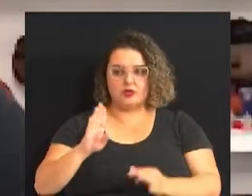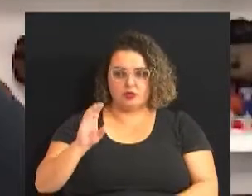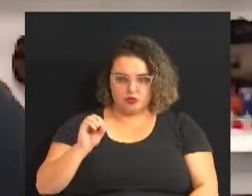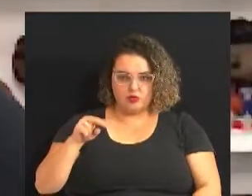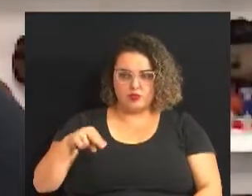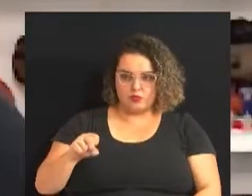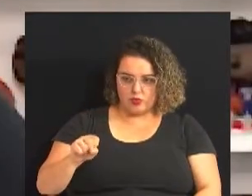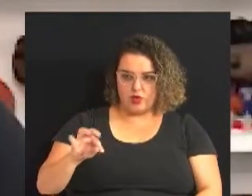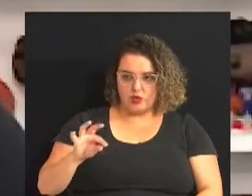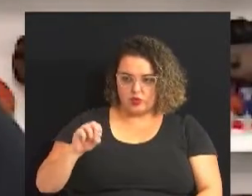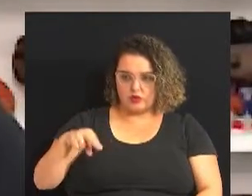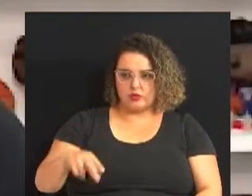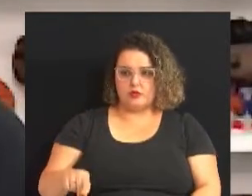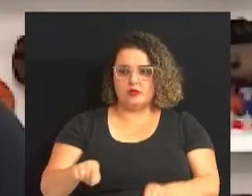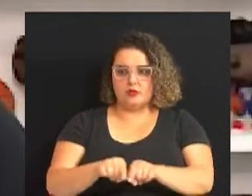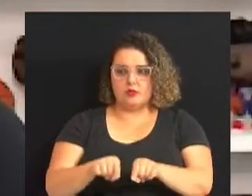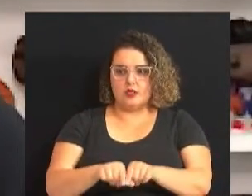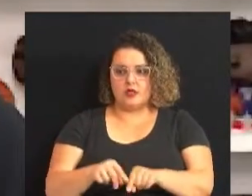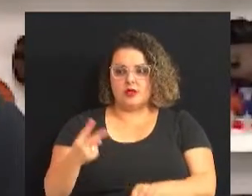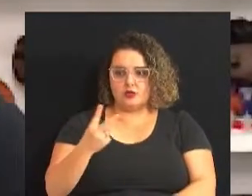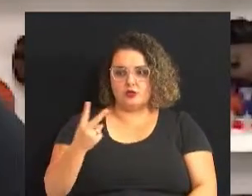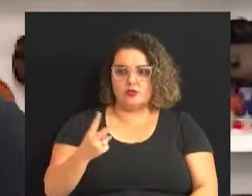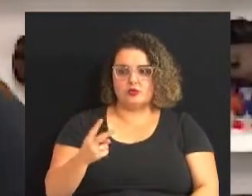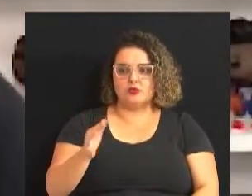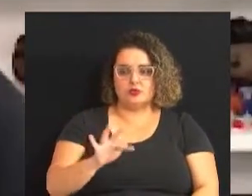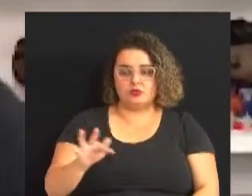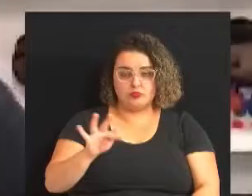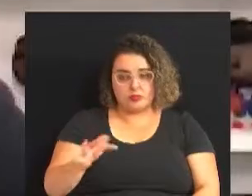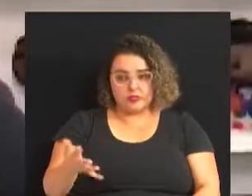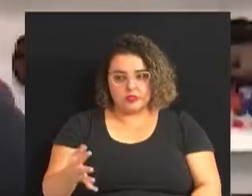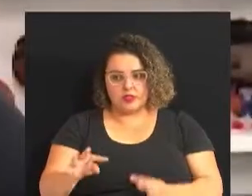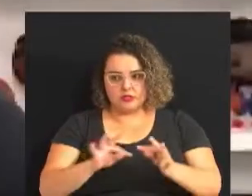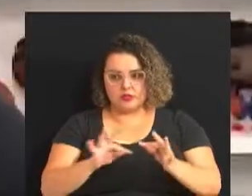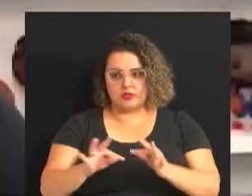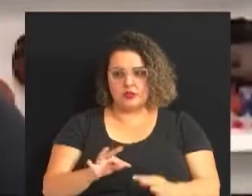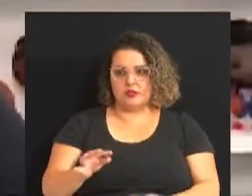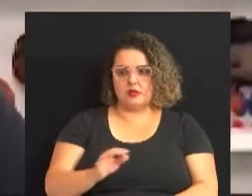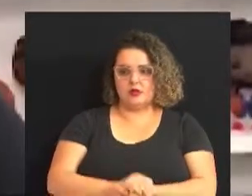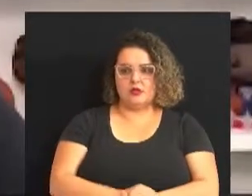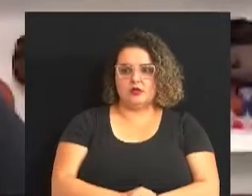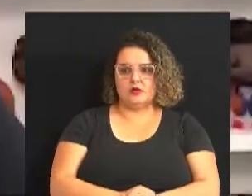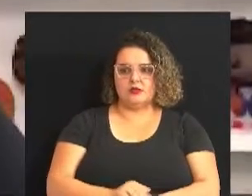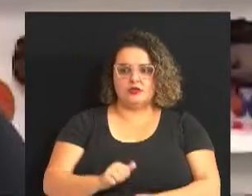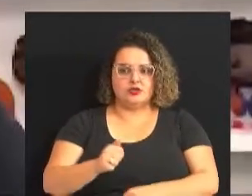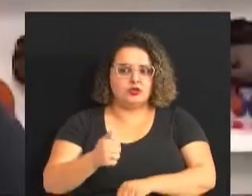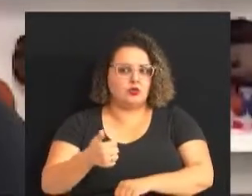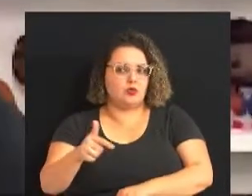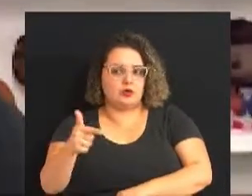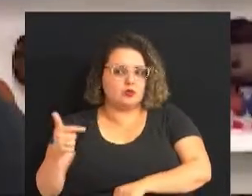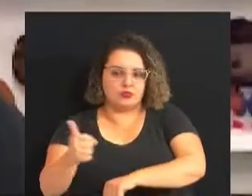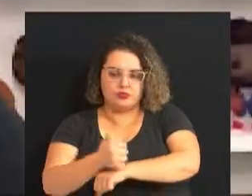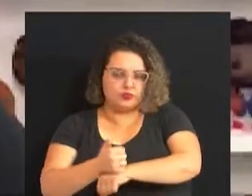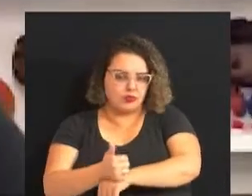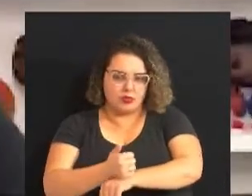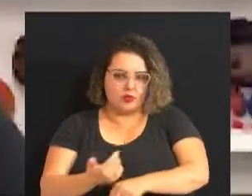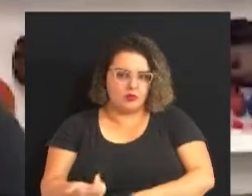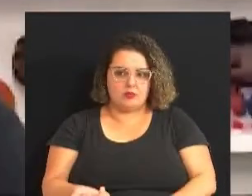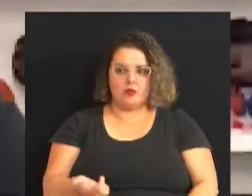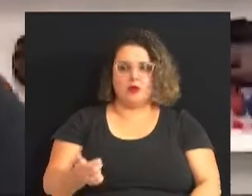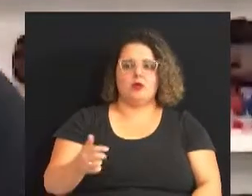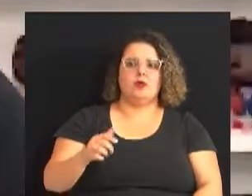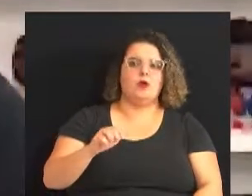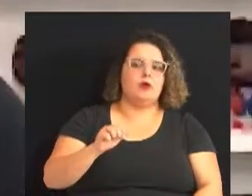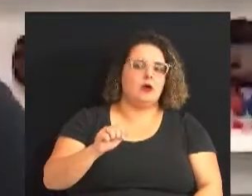Butler, vice-campeão universitário em 2 oportunidades. Antigamente você tinha como armador, ala armador, ala de